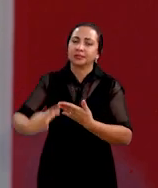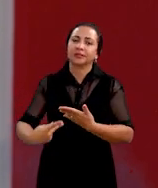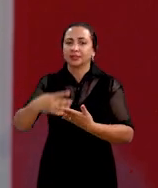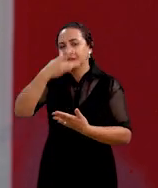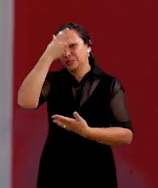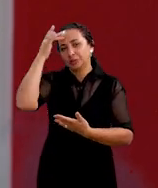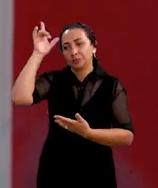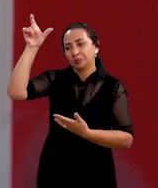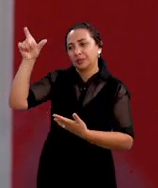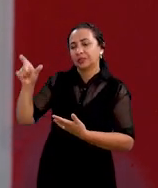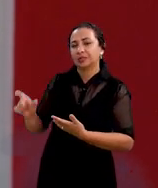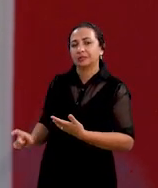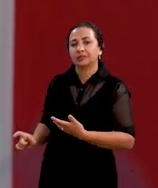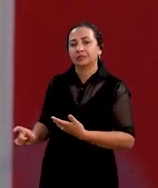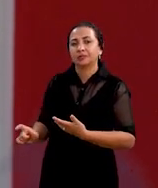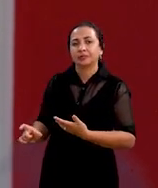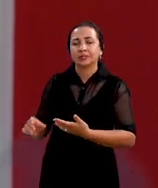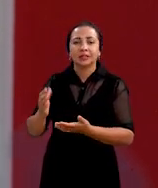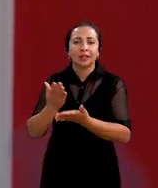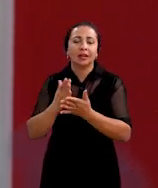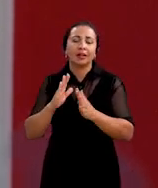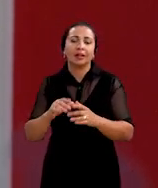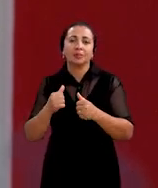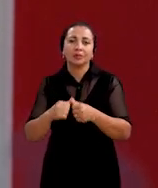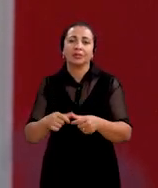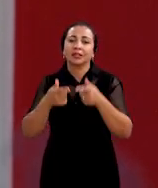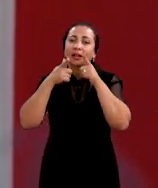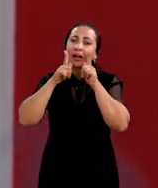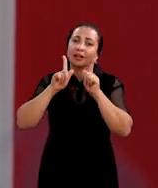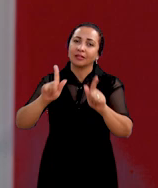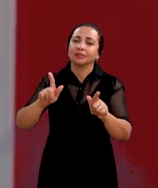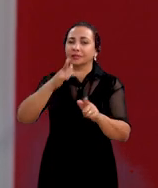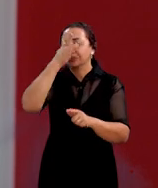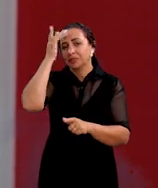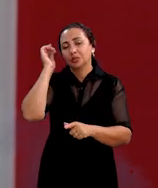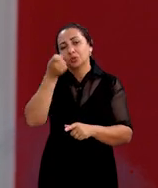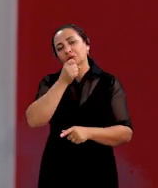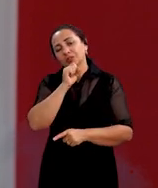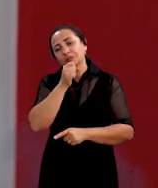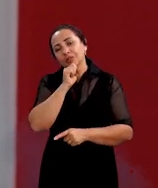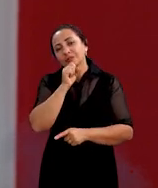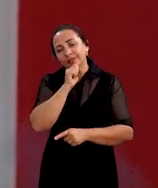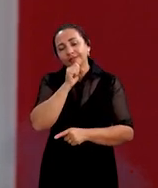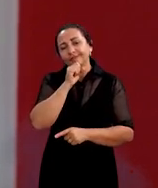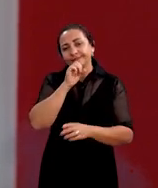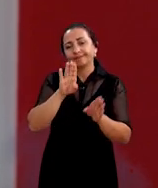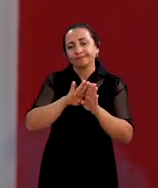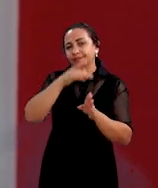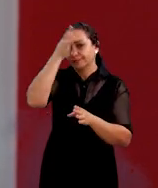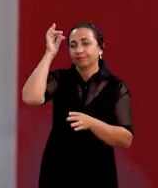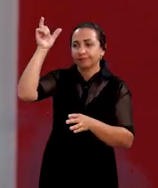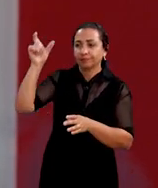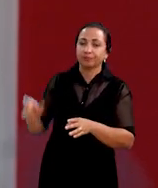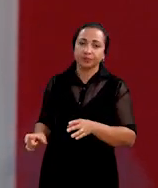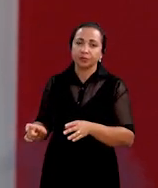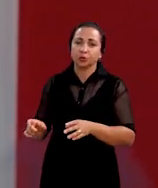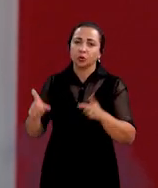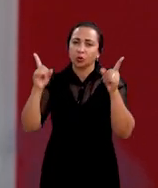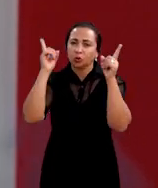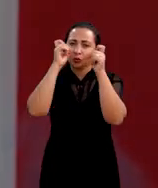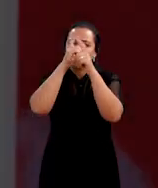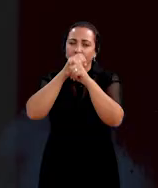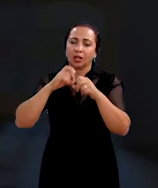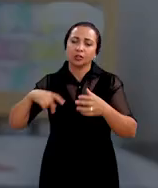quedas de pacientes, que acaba se tornando mais grave em pacientes idosos e pacientes